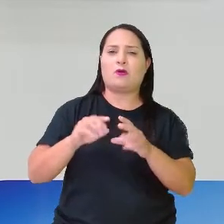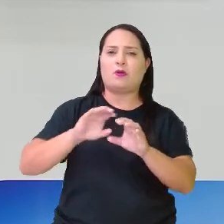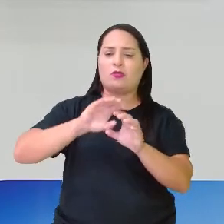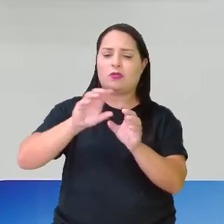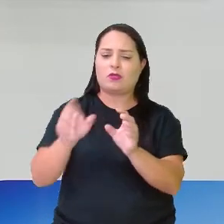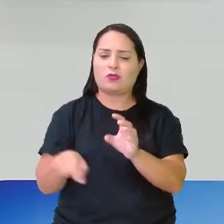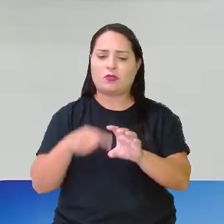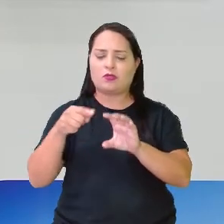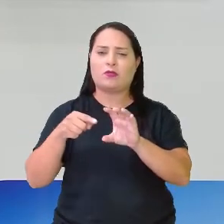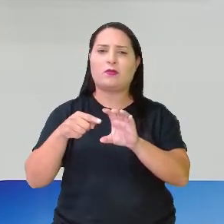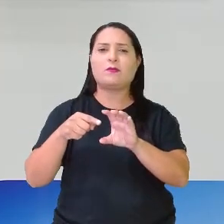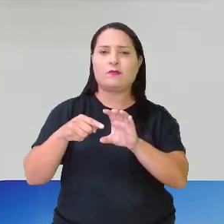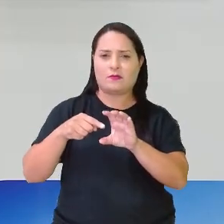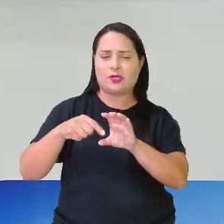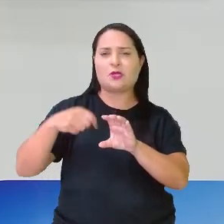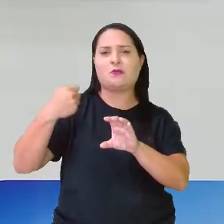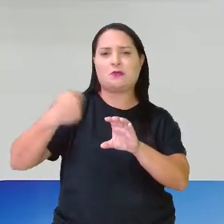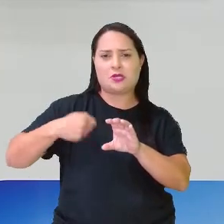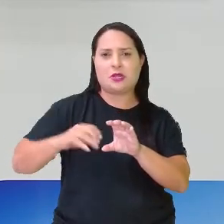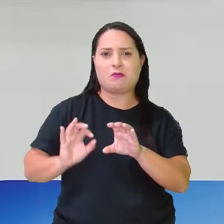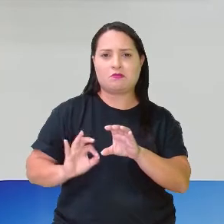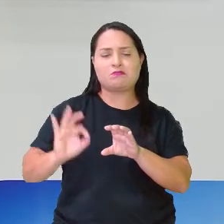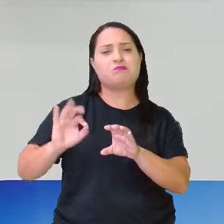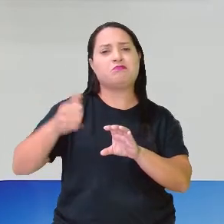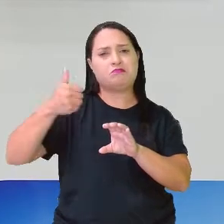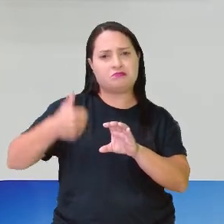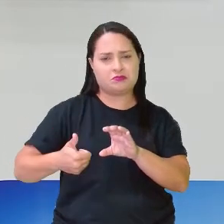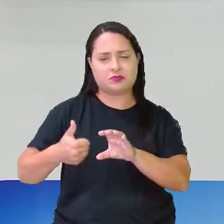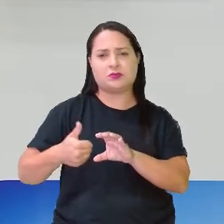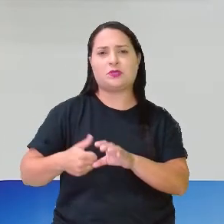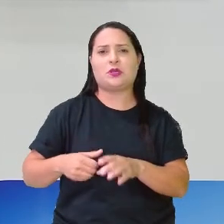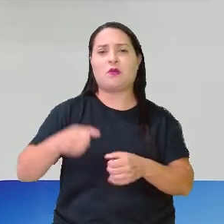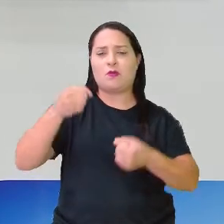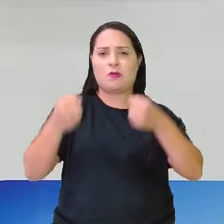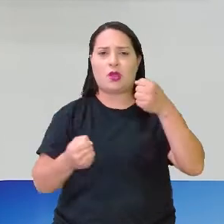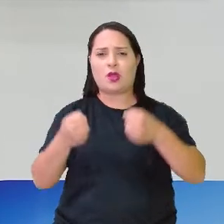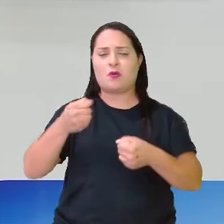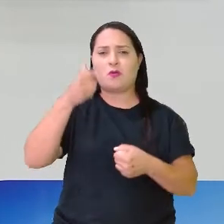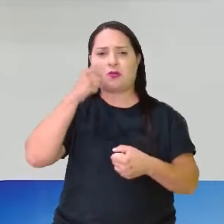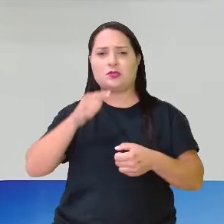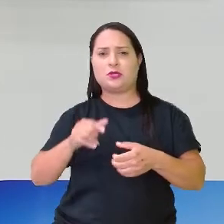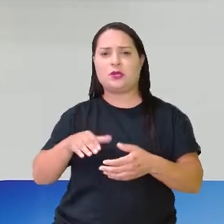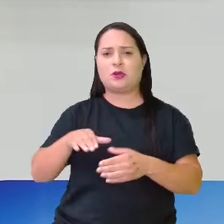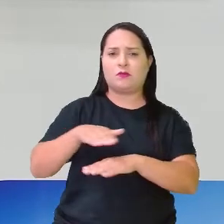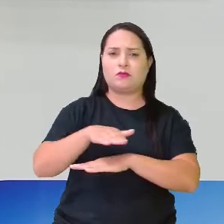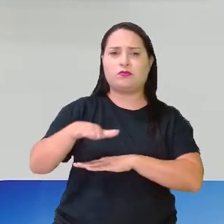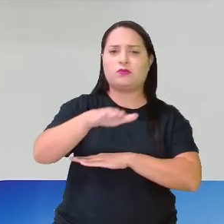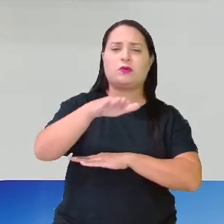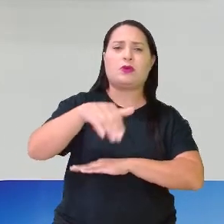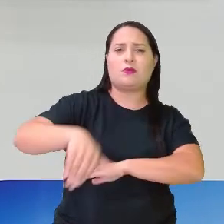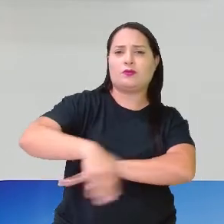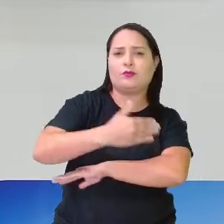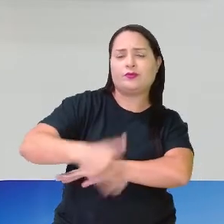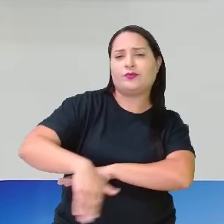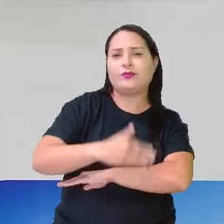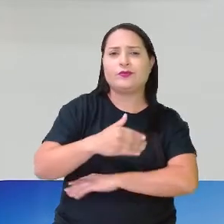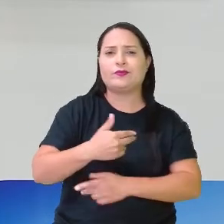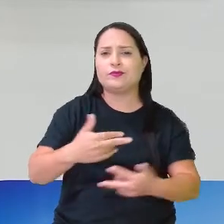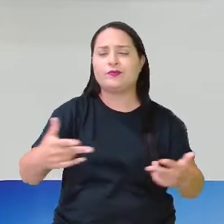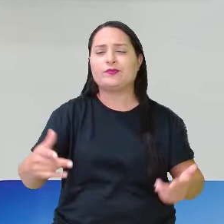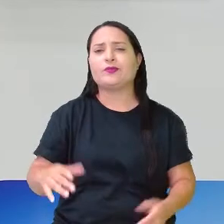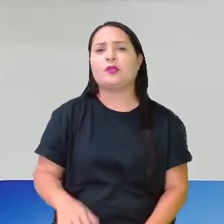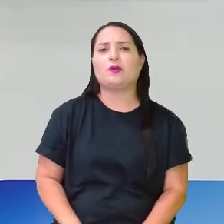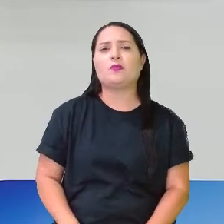lá adequados para que o carro possa, né, sair aí pela rua. Então, o nosso corpo ele também precisa de um